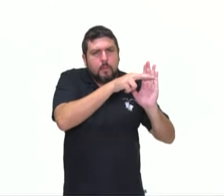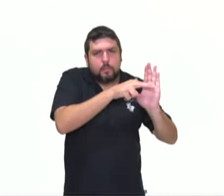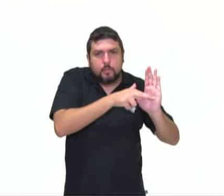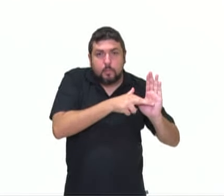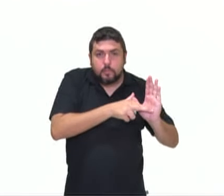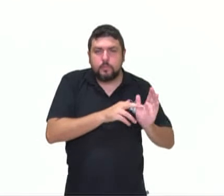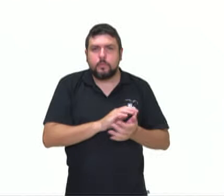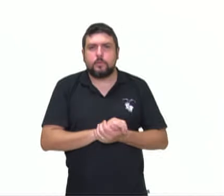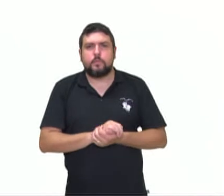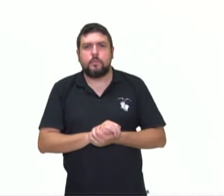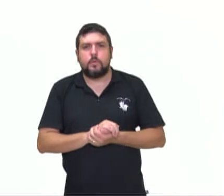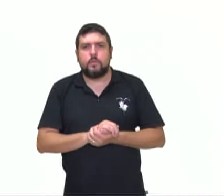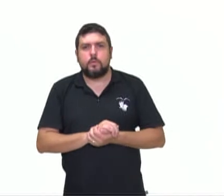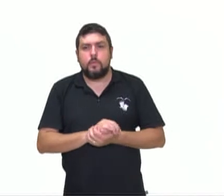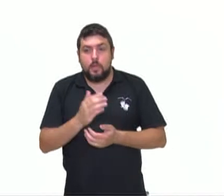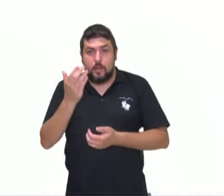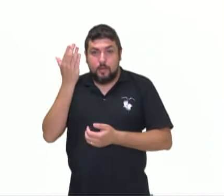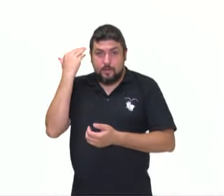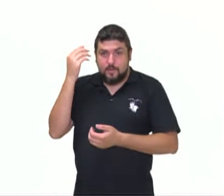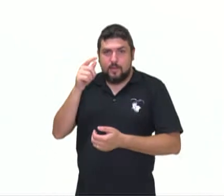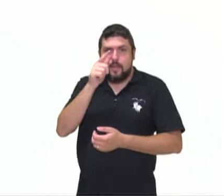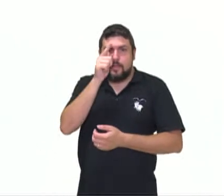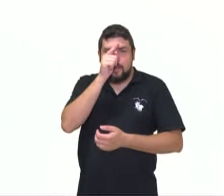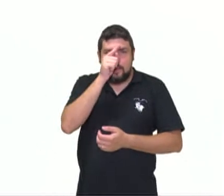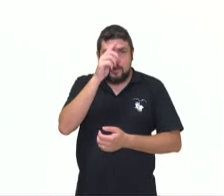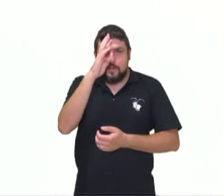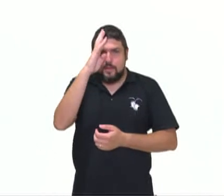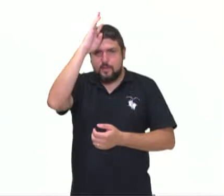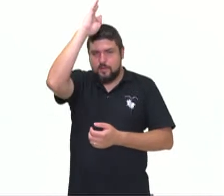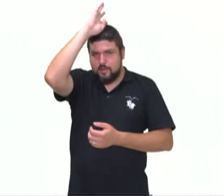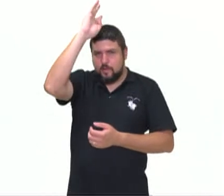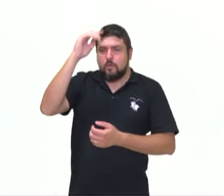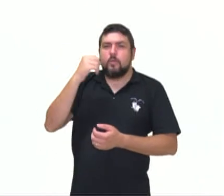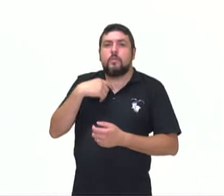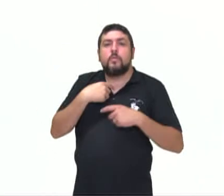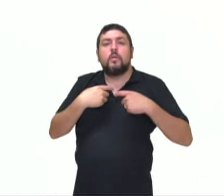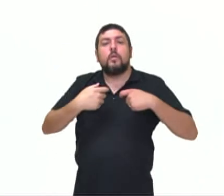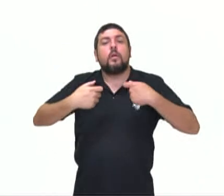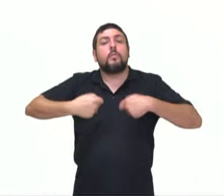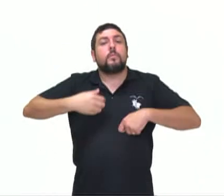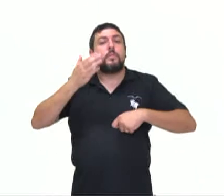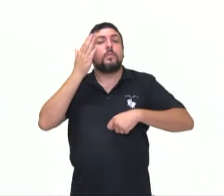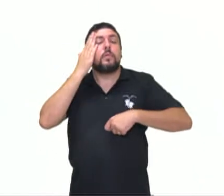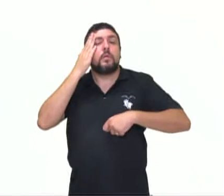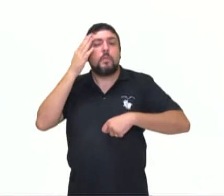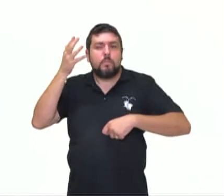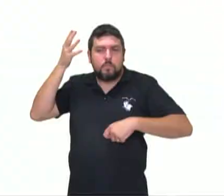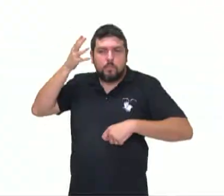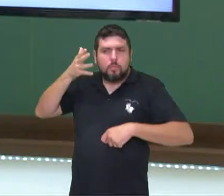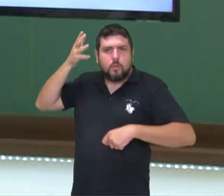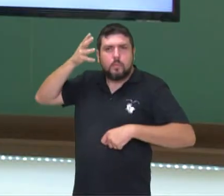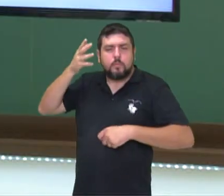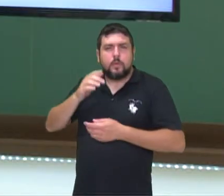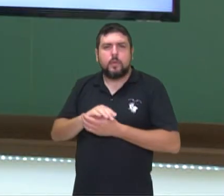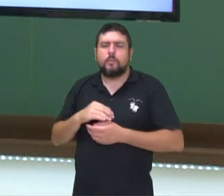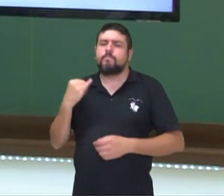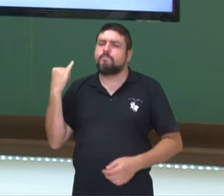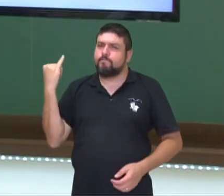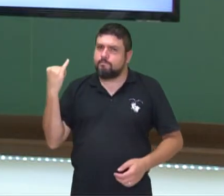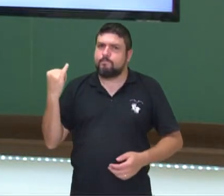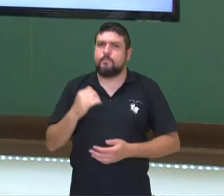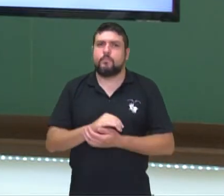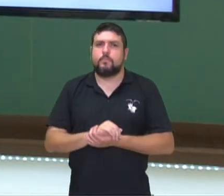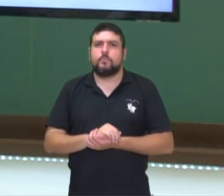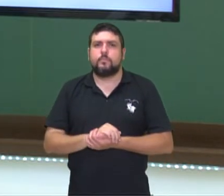era fundamental na Grécia e na Roma antigas, para que você tivesse sucesso. Fundamental, algo muito